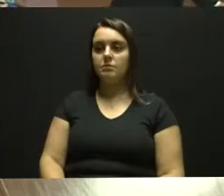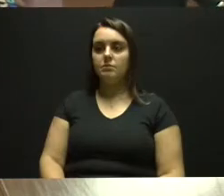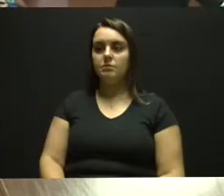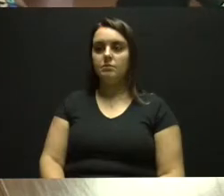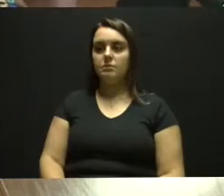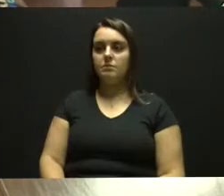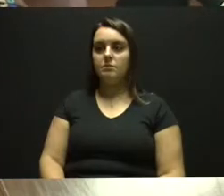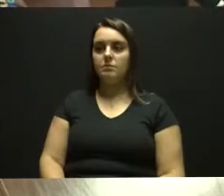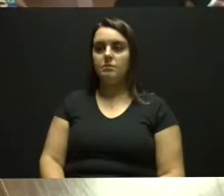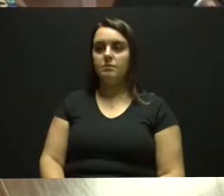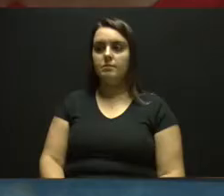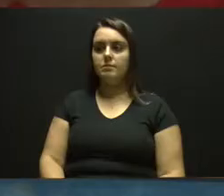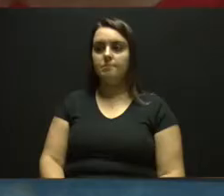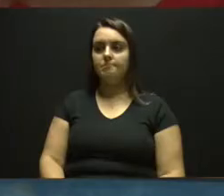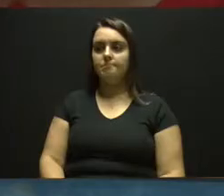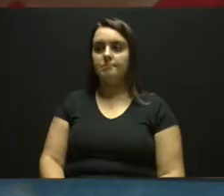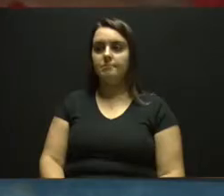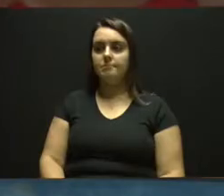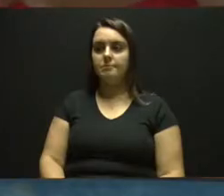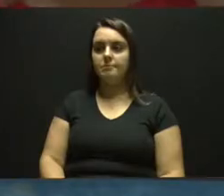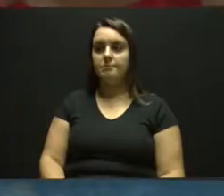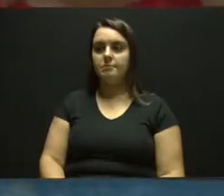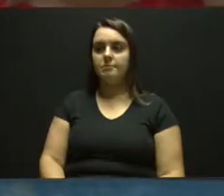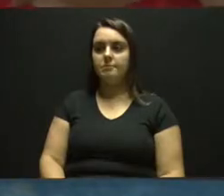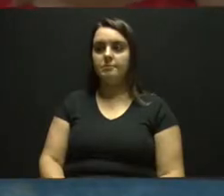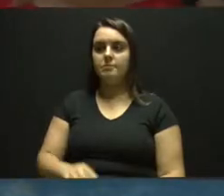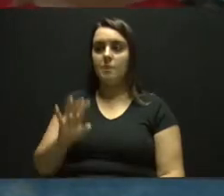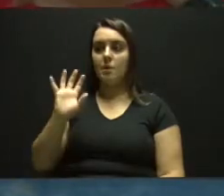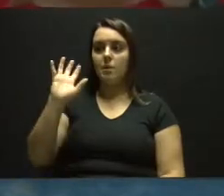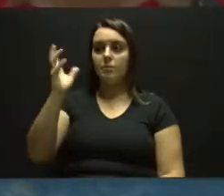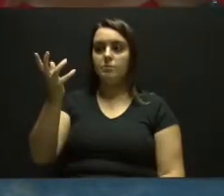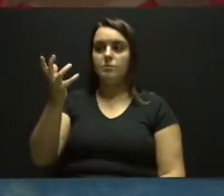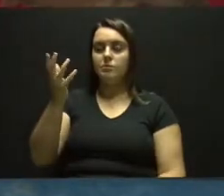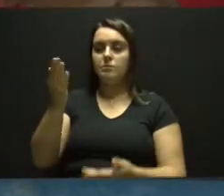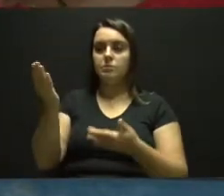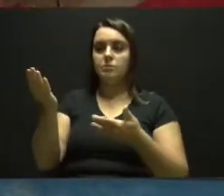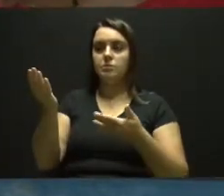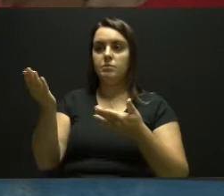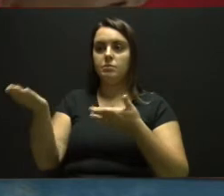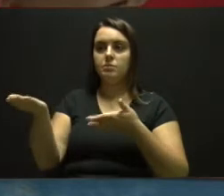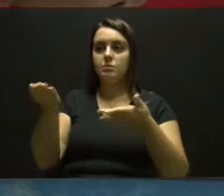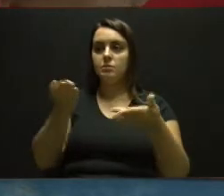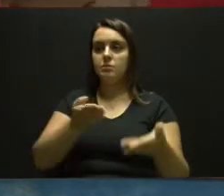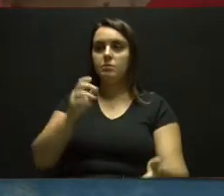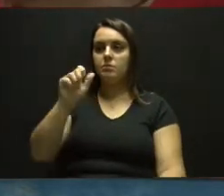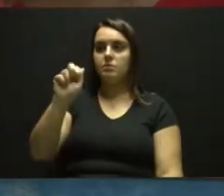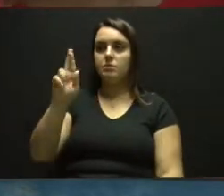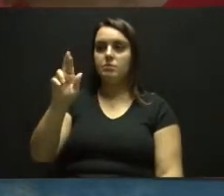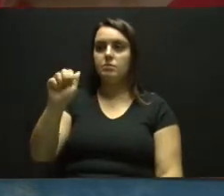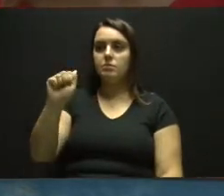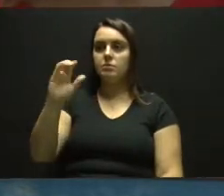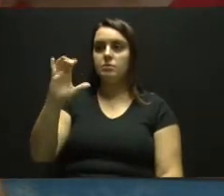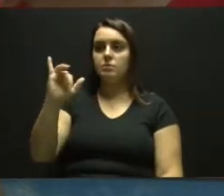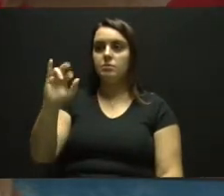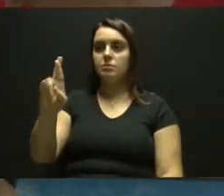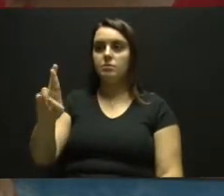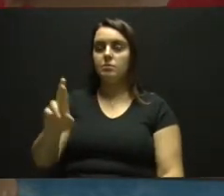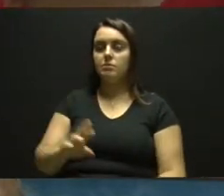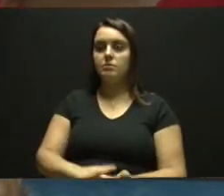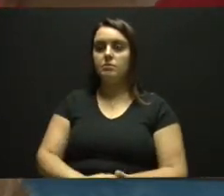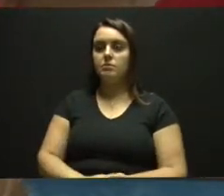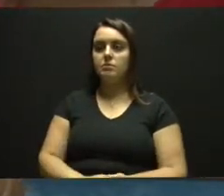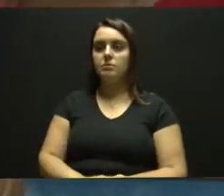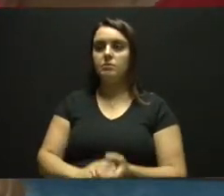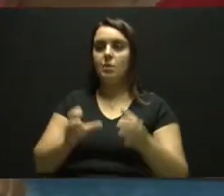neste momento convidamos araci ponciano martins da silva indicada da bancada do